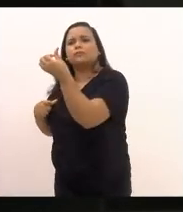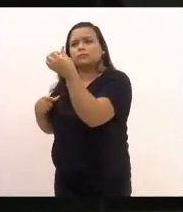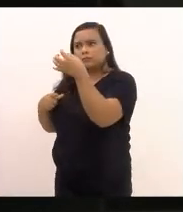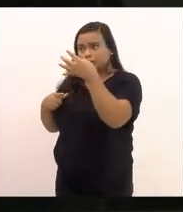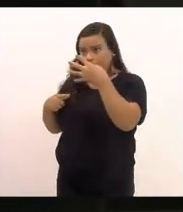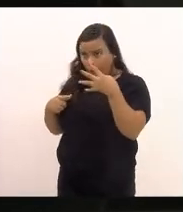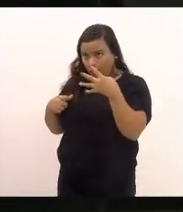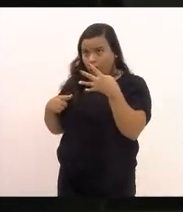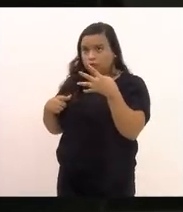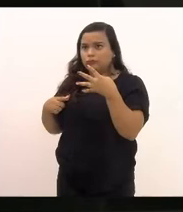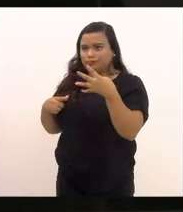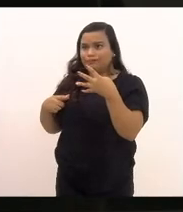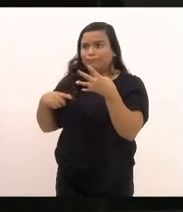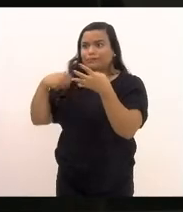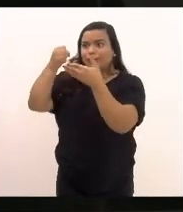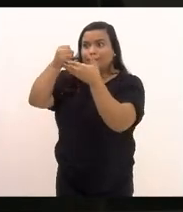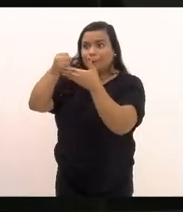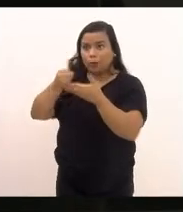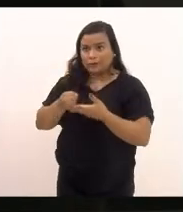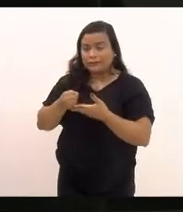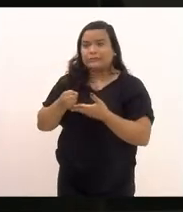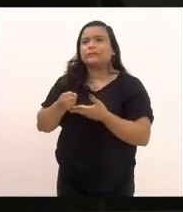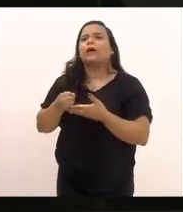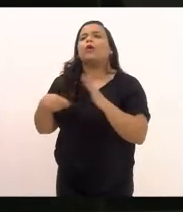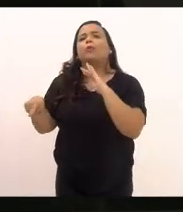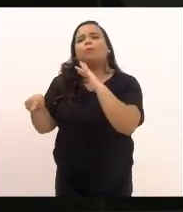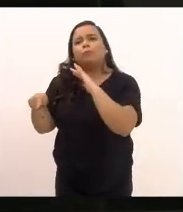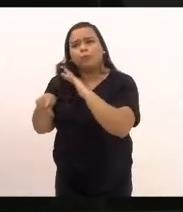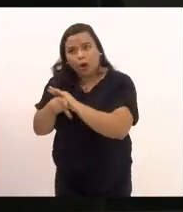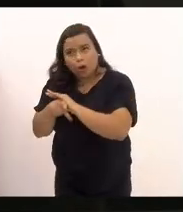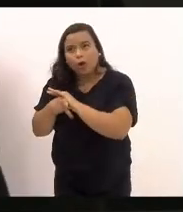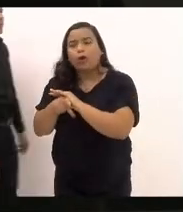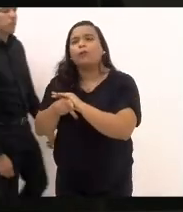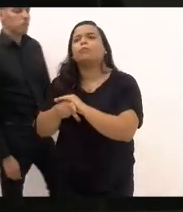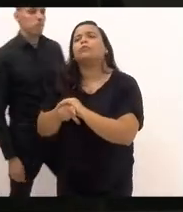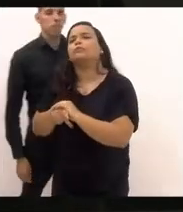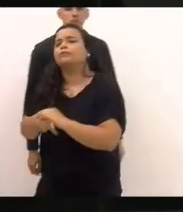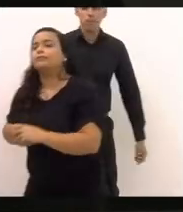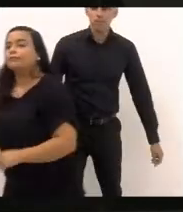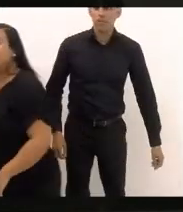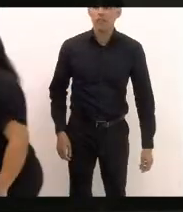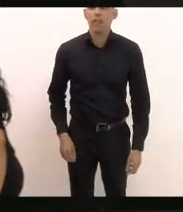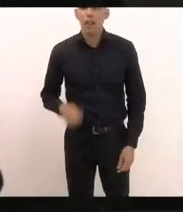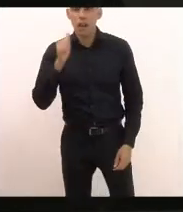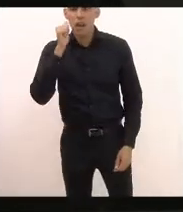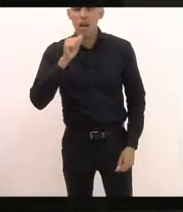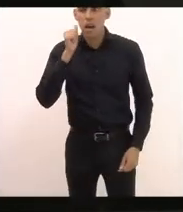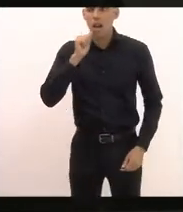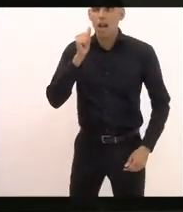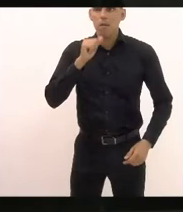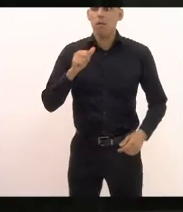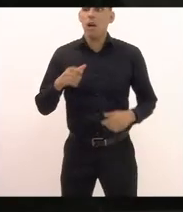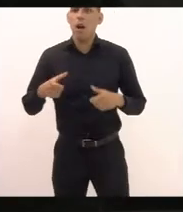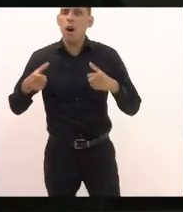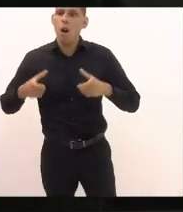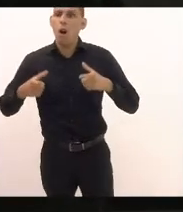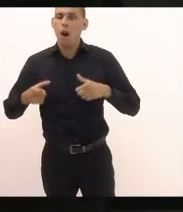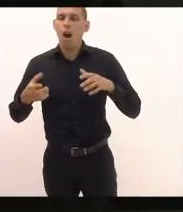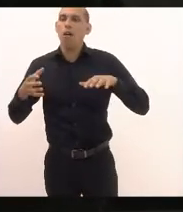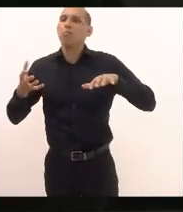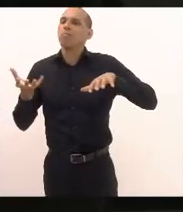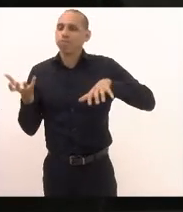142ª posição num ranking de mulheres, da participação das mulheres no Congresso Nacional.